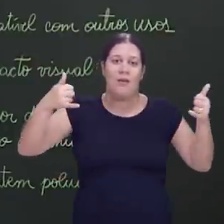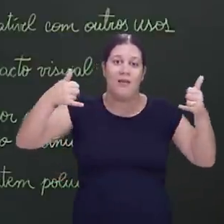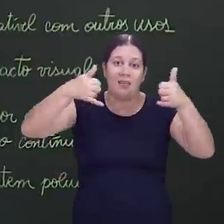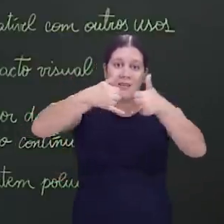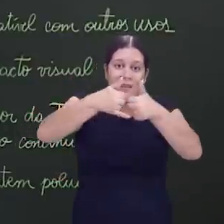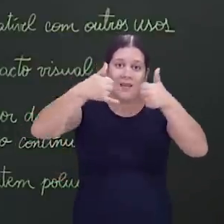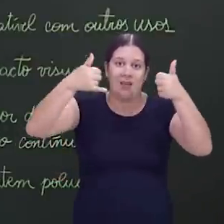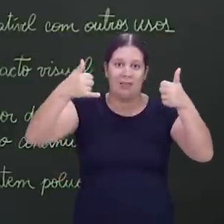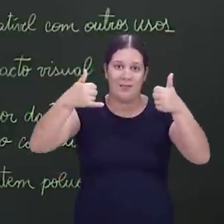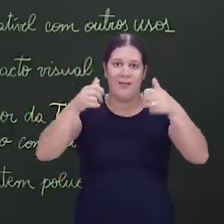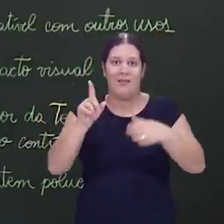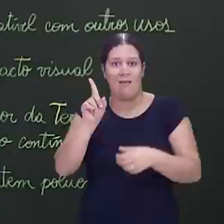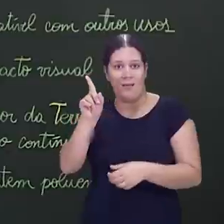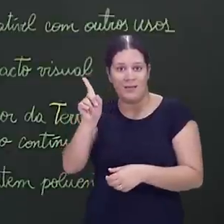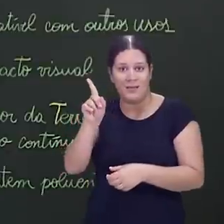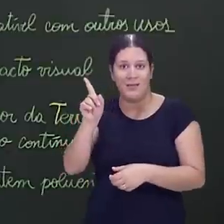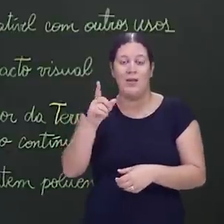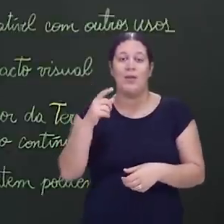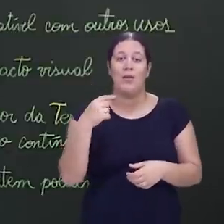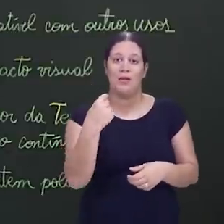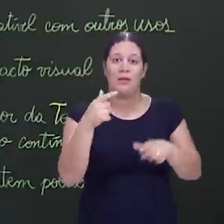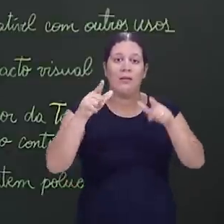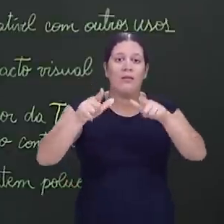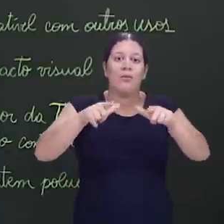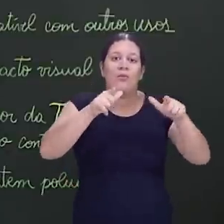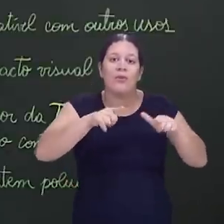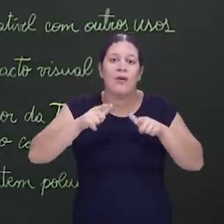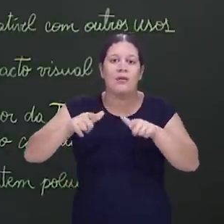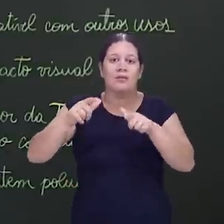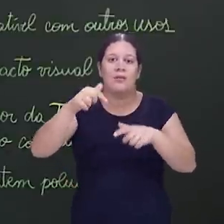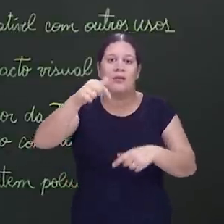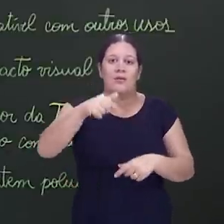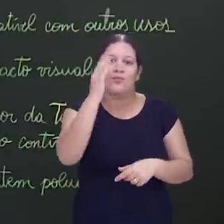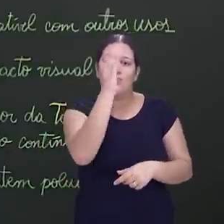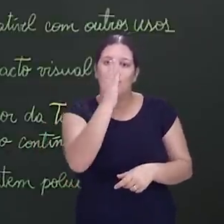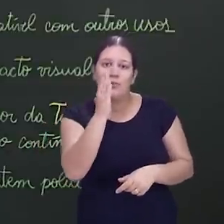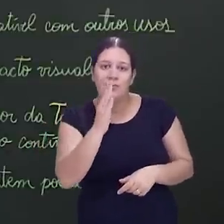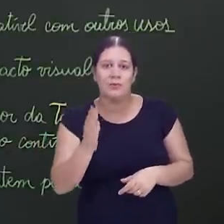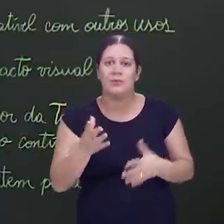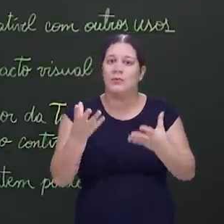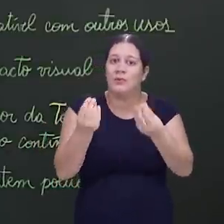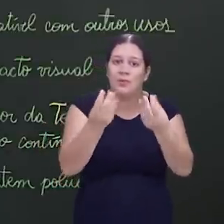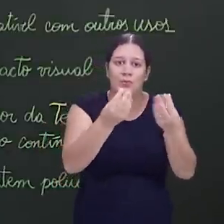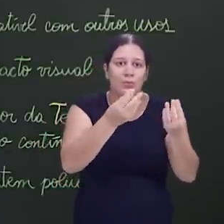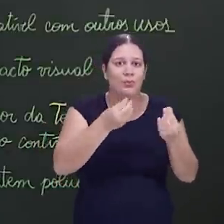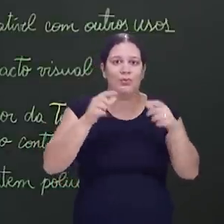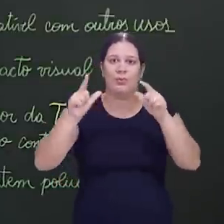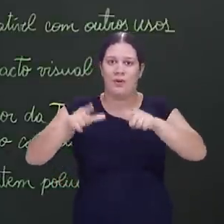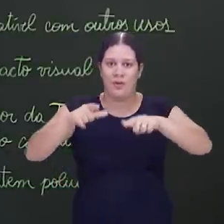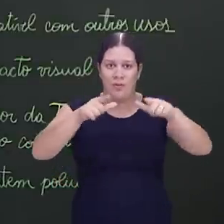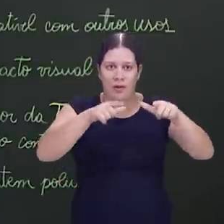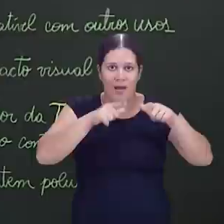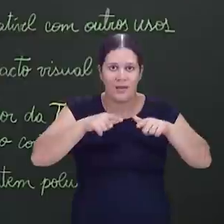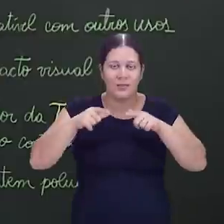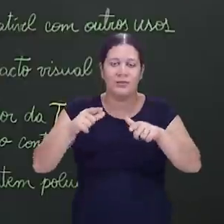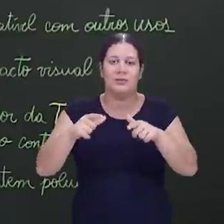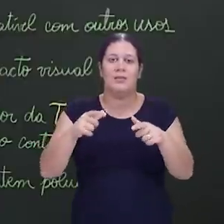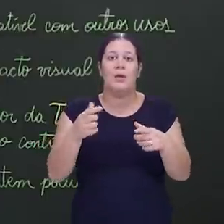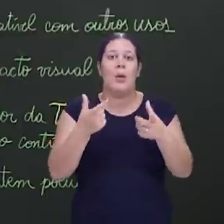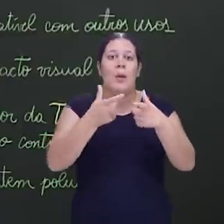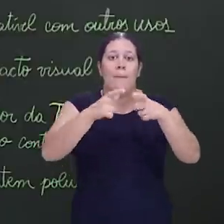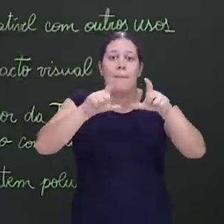hidrelétrica maravilhosa. Então, assim, que lugares que podem ter hidrelétricas? Aqui no Brasil temos muitas. E aí uma